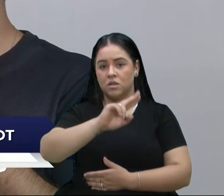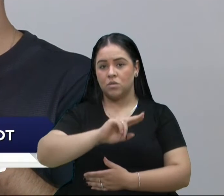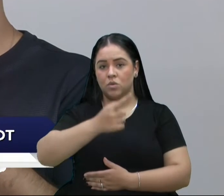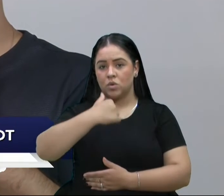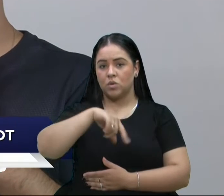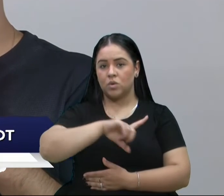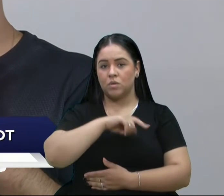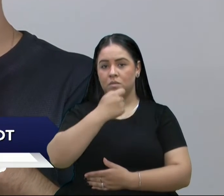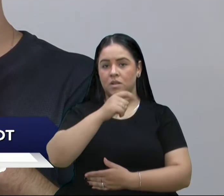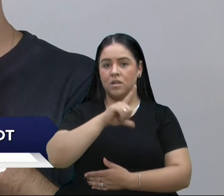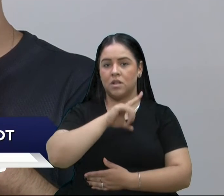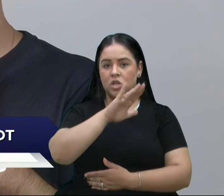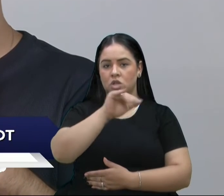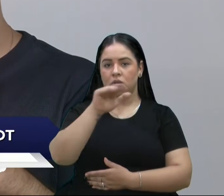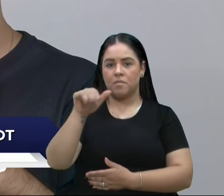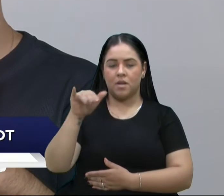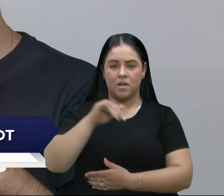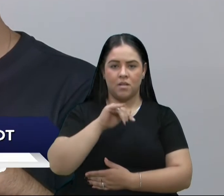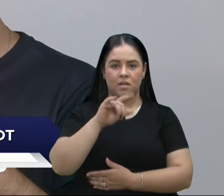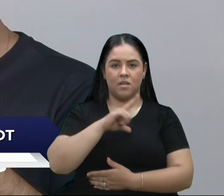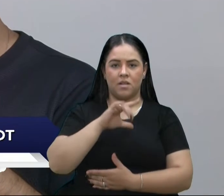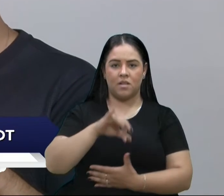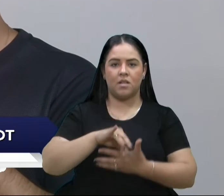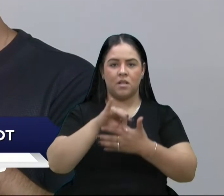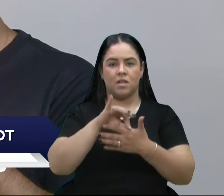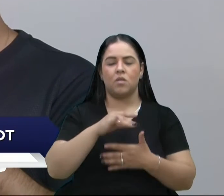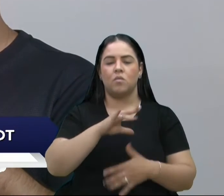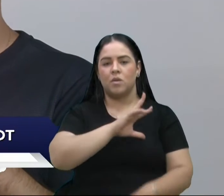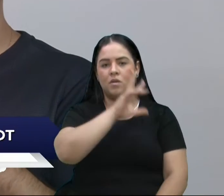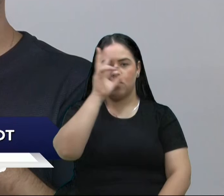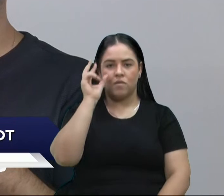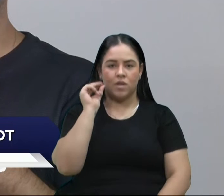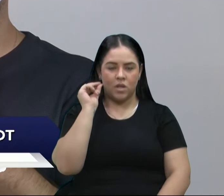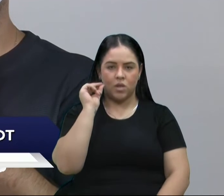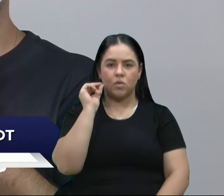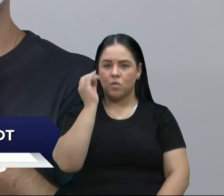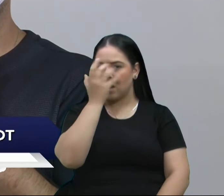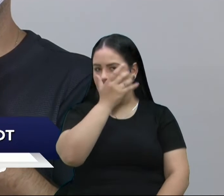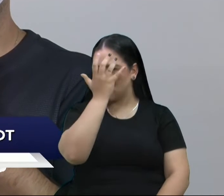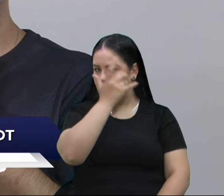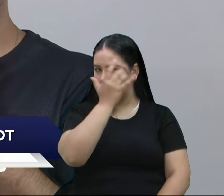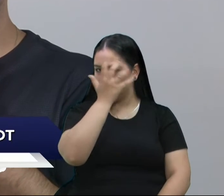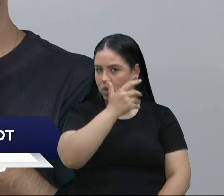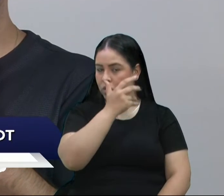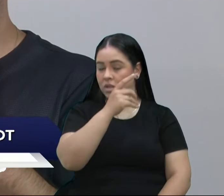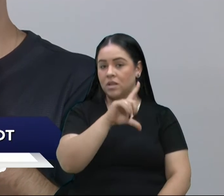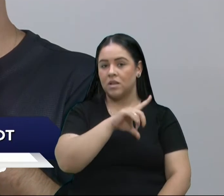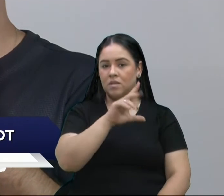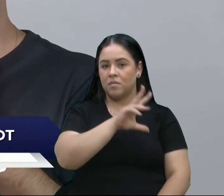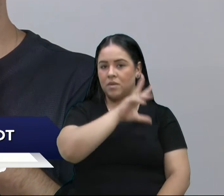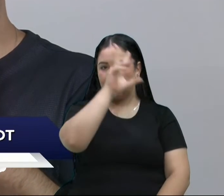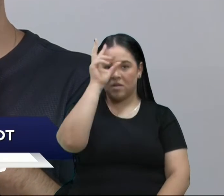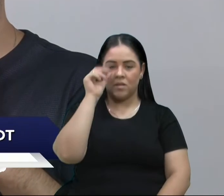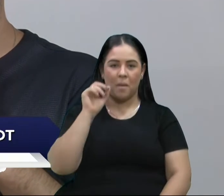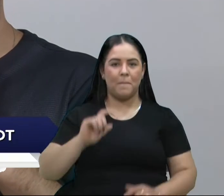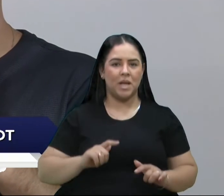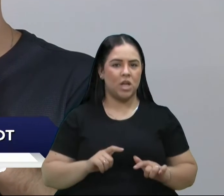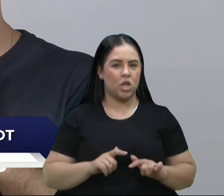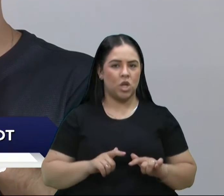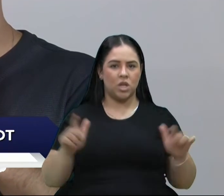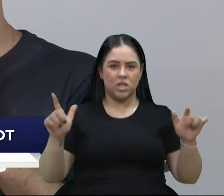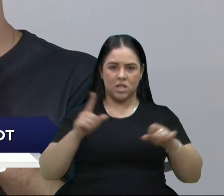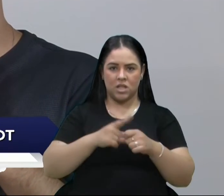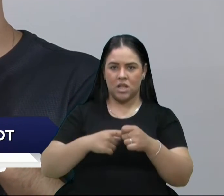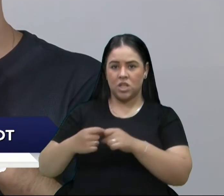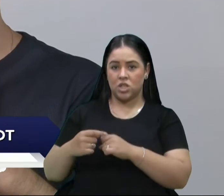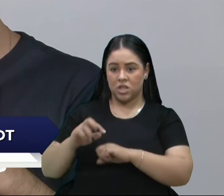que fazer um chamamento, e aqui eu falo da liderança do prefeito Adiló, enquanto prefeito da maior cidade da região aqui,